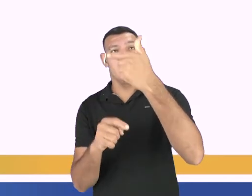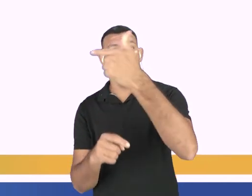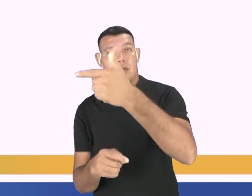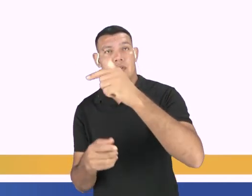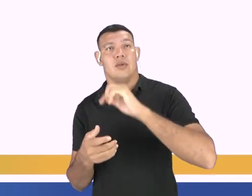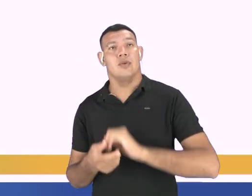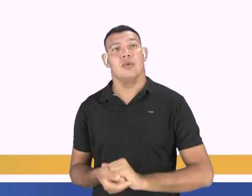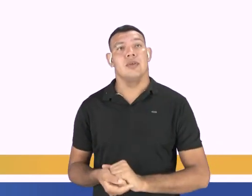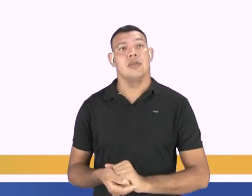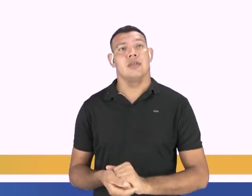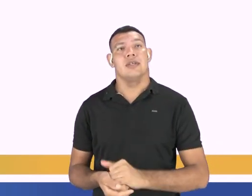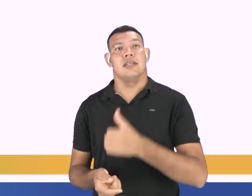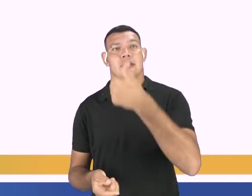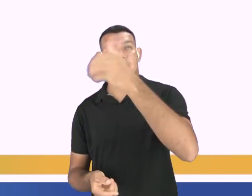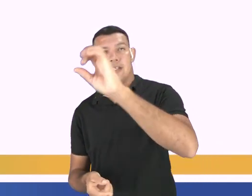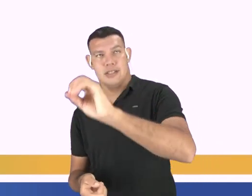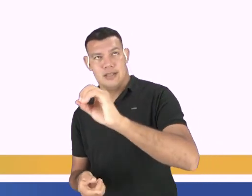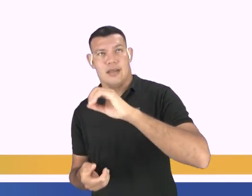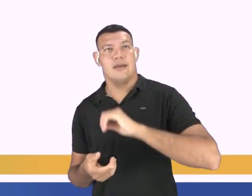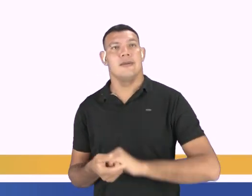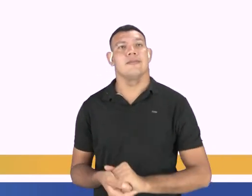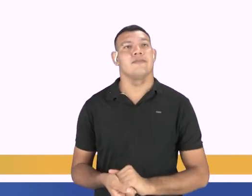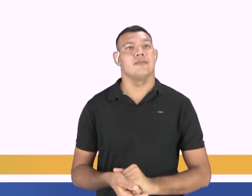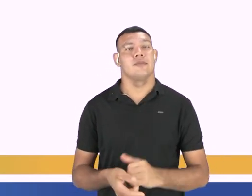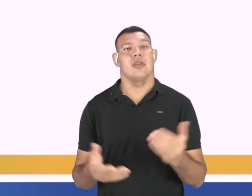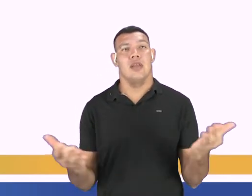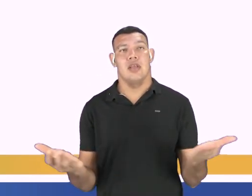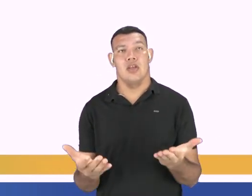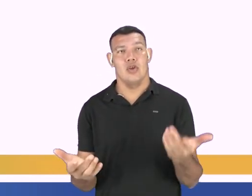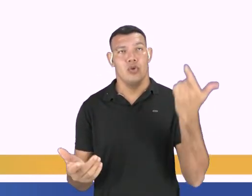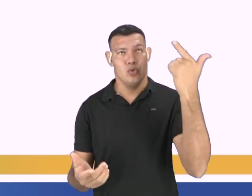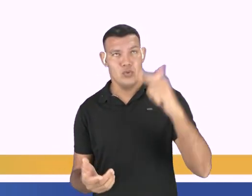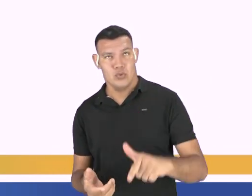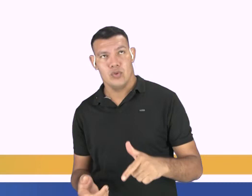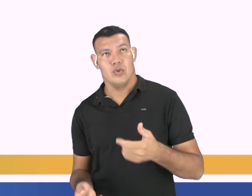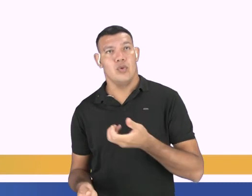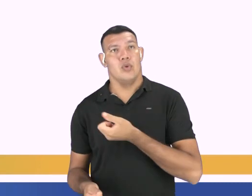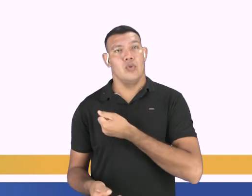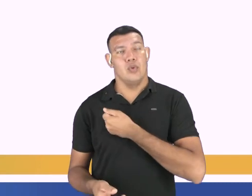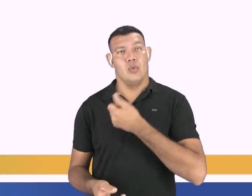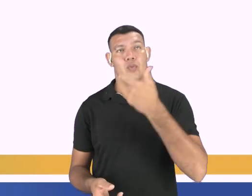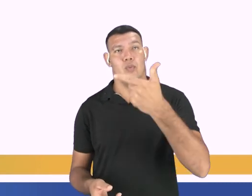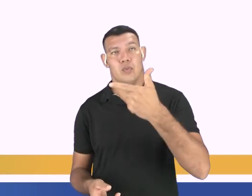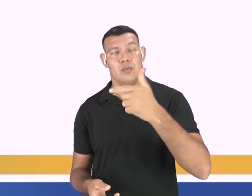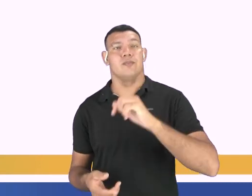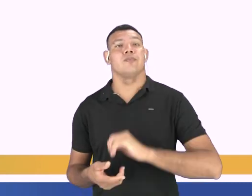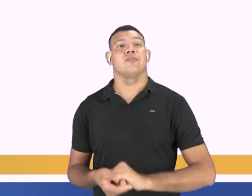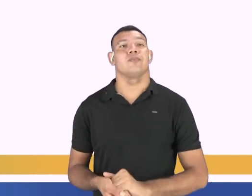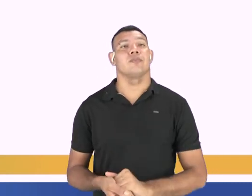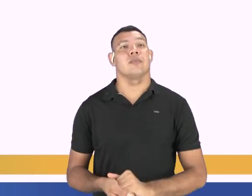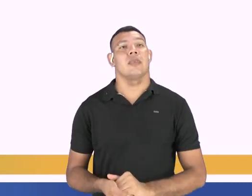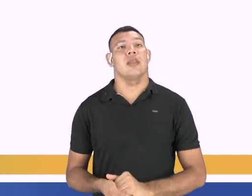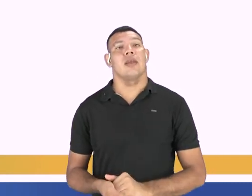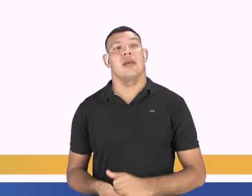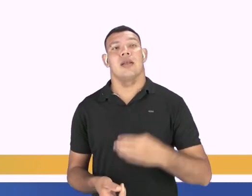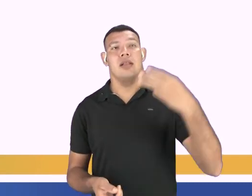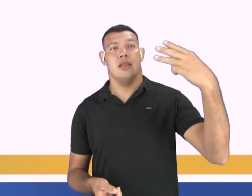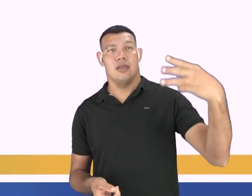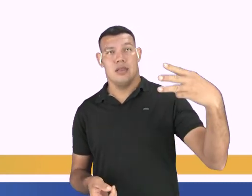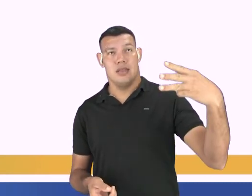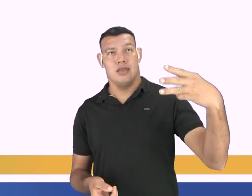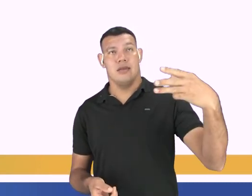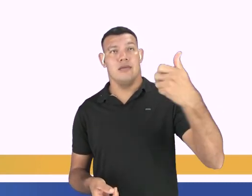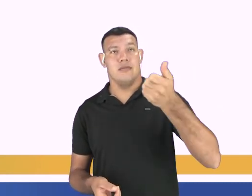Observe que não temos mais nenhum número aí que admita, né, a divisão exata por 2. Então, o nosso próximo primo